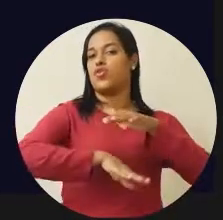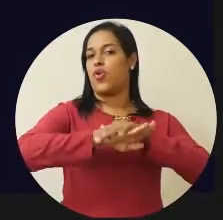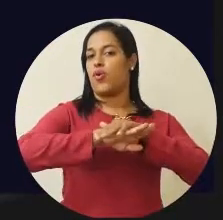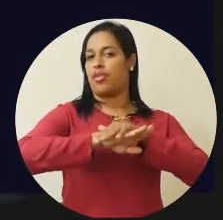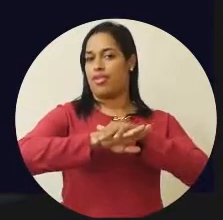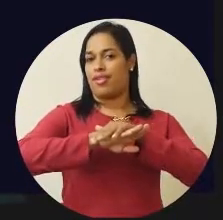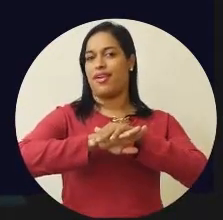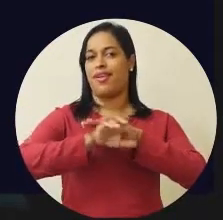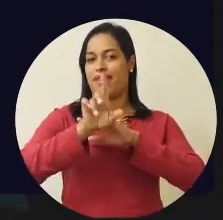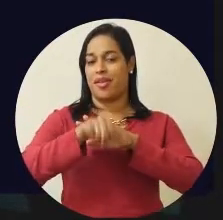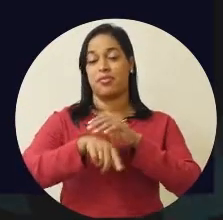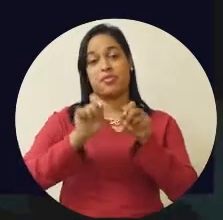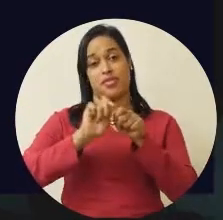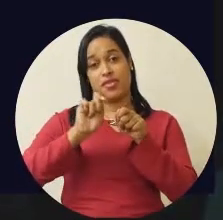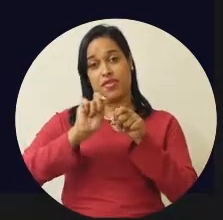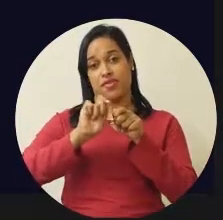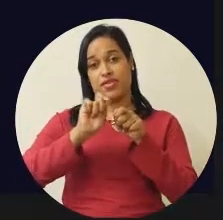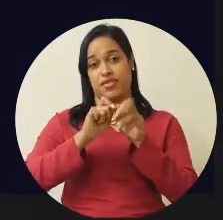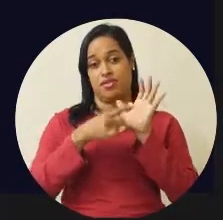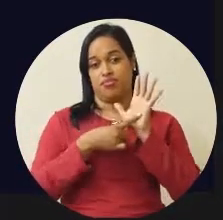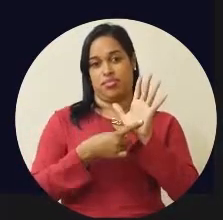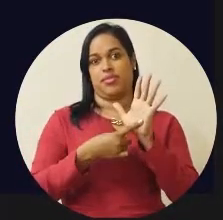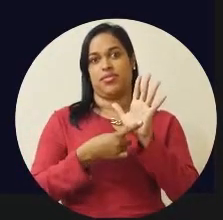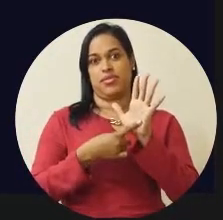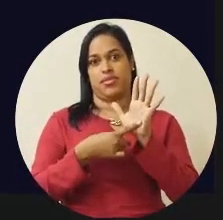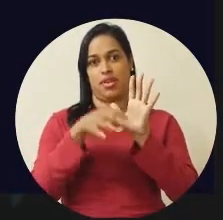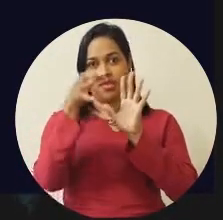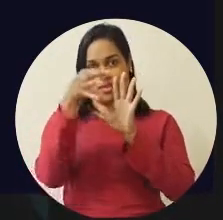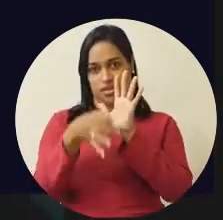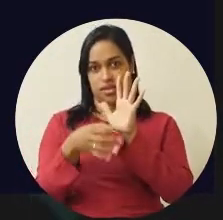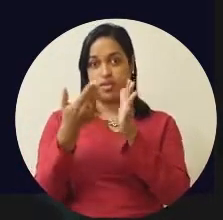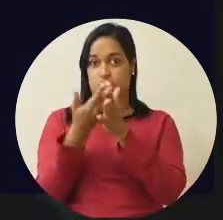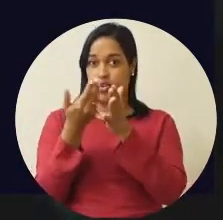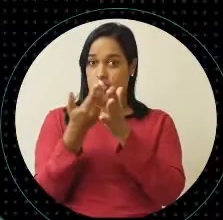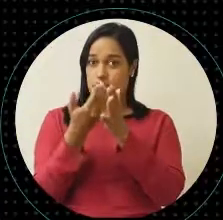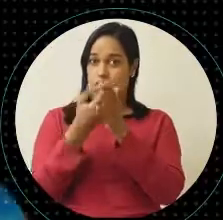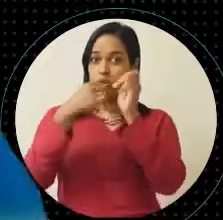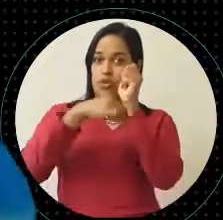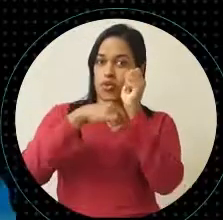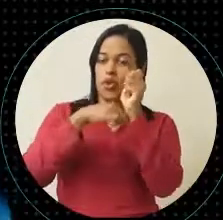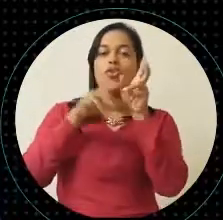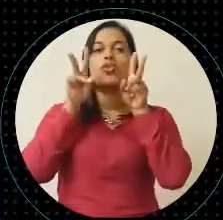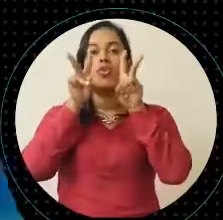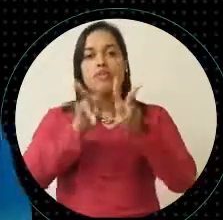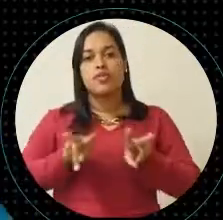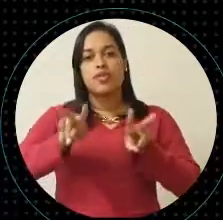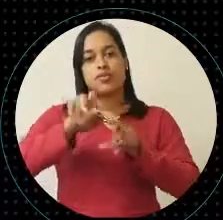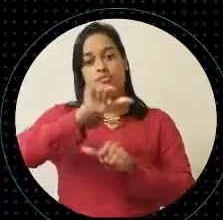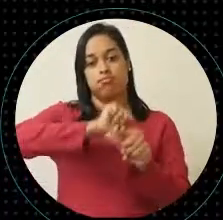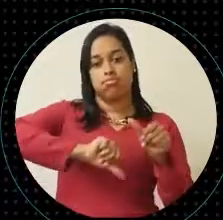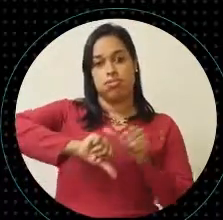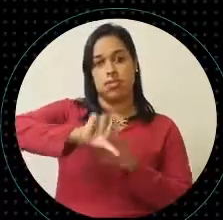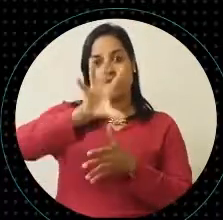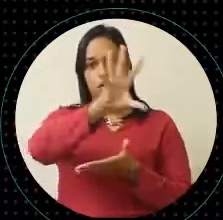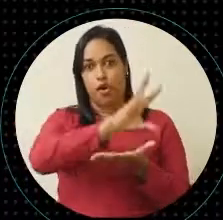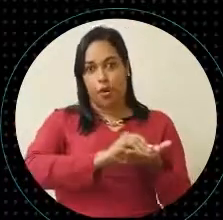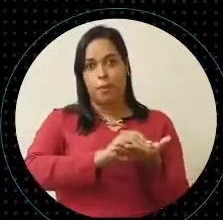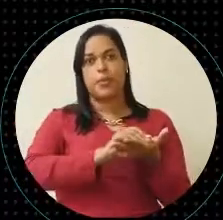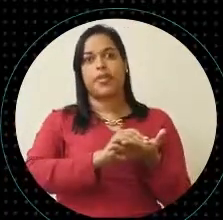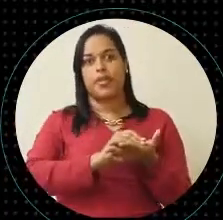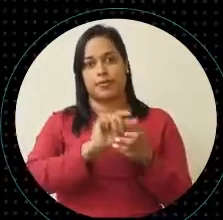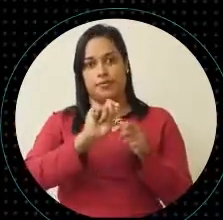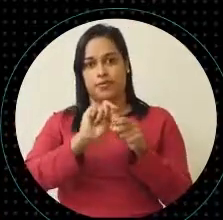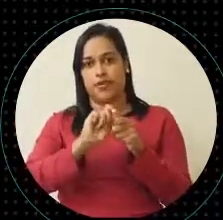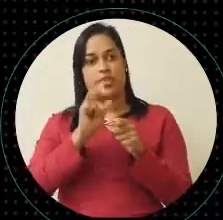um elemento que é para poder fazer ele aparecer. Certo? Então estude o código, veja, altere, copie ele, execute para ver como